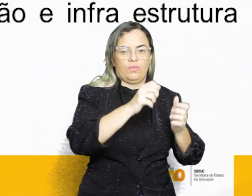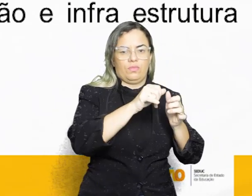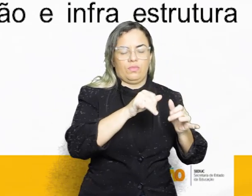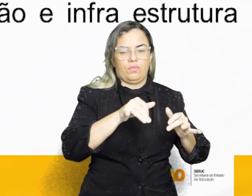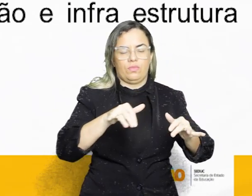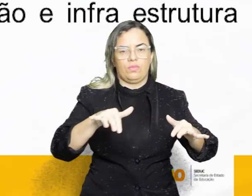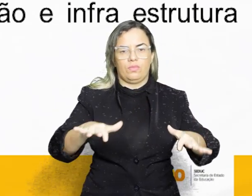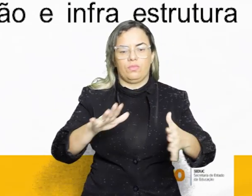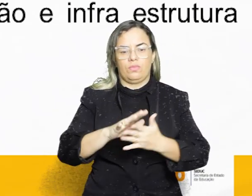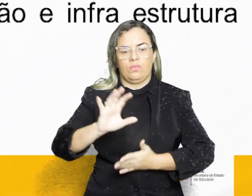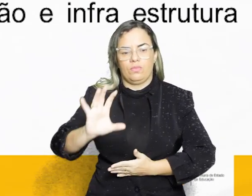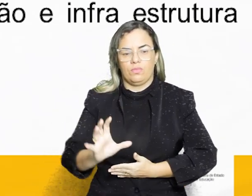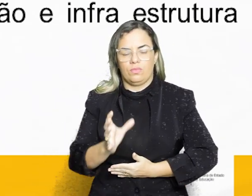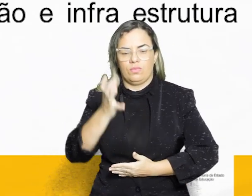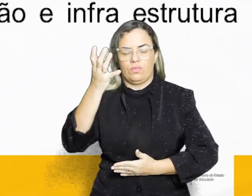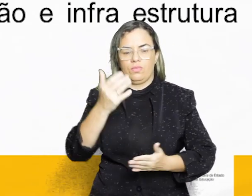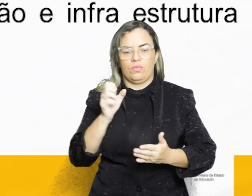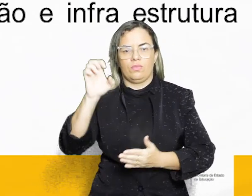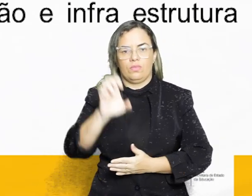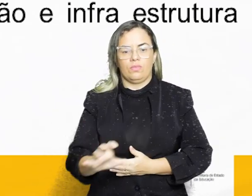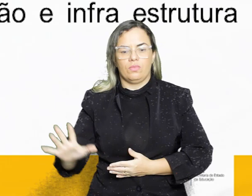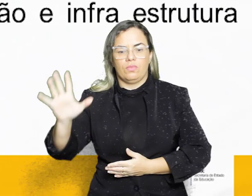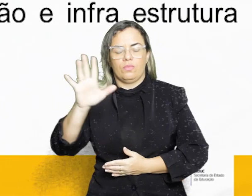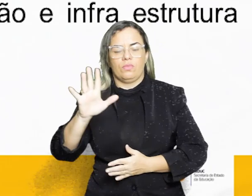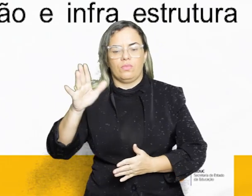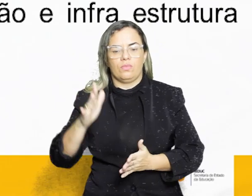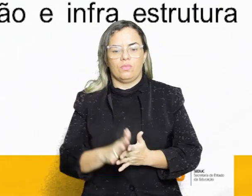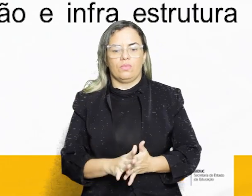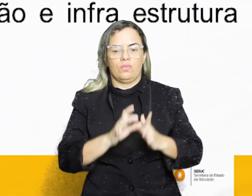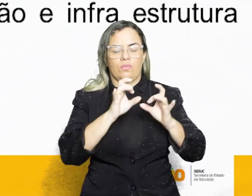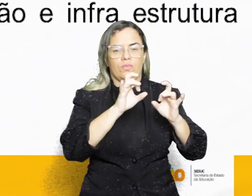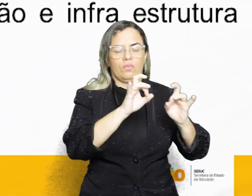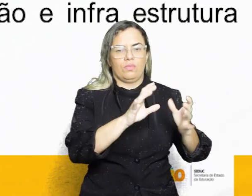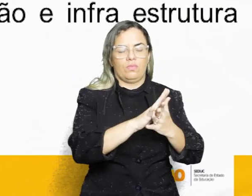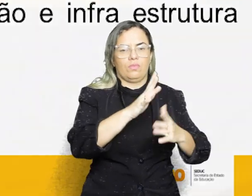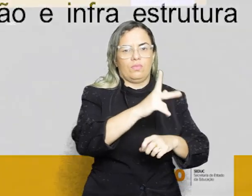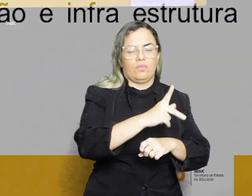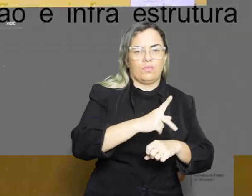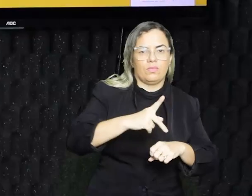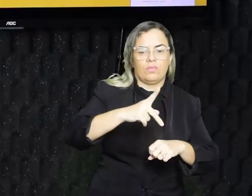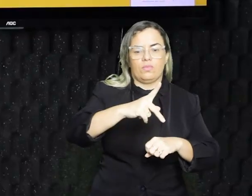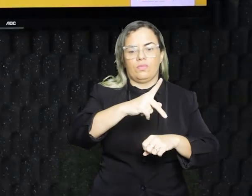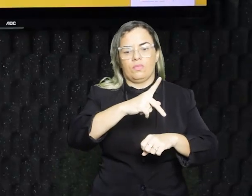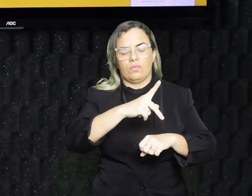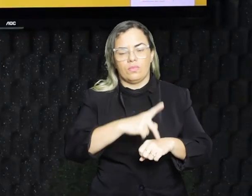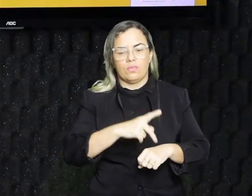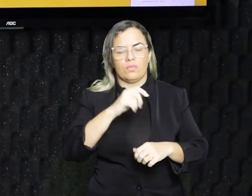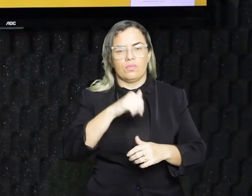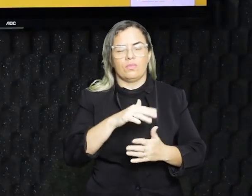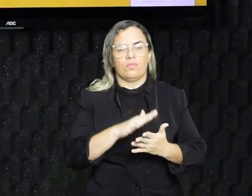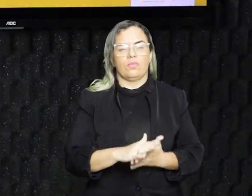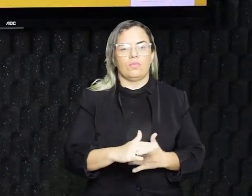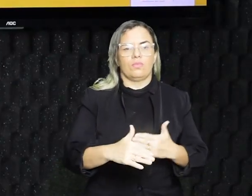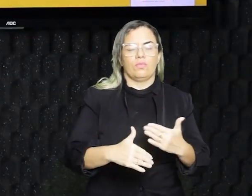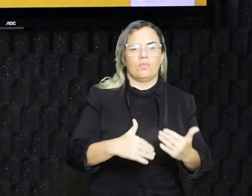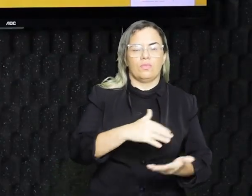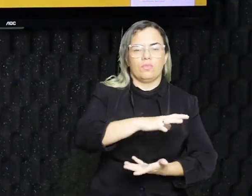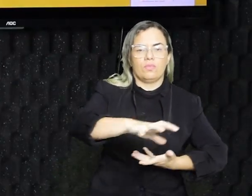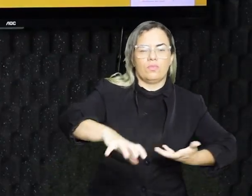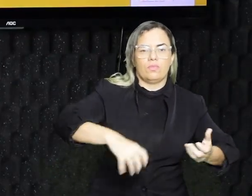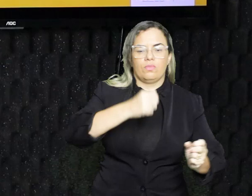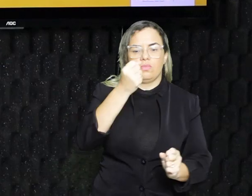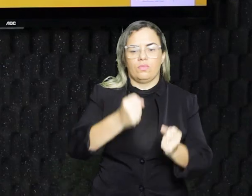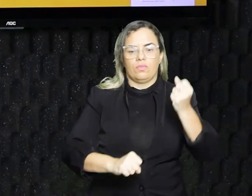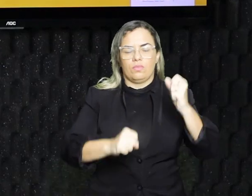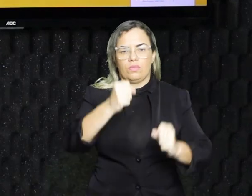expansão, vai acontecer na Europa, tá? Especificamente, caminhando com quem, Márcio? Com o processo das revoluções